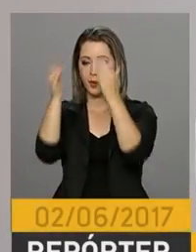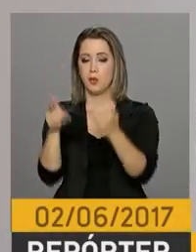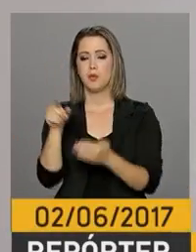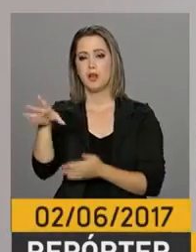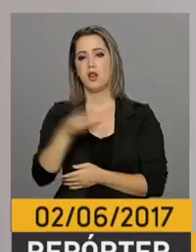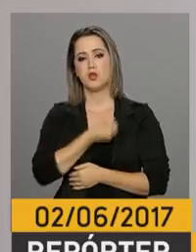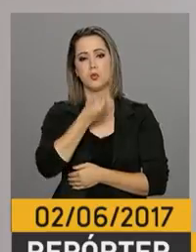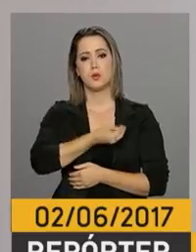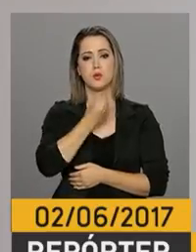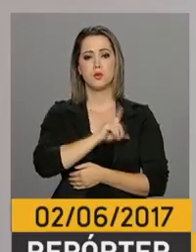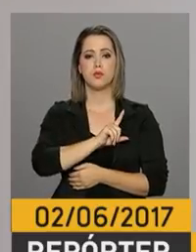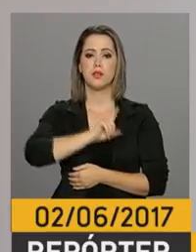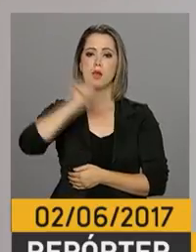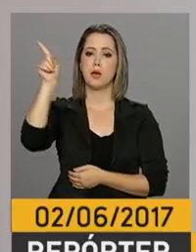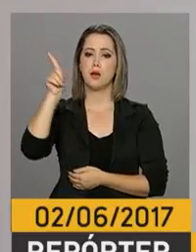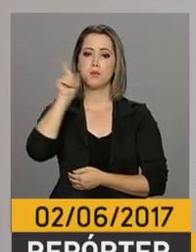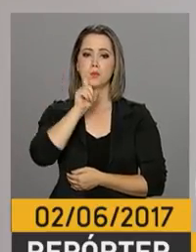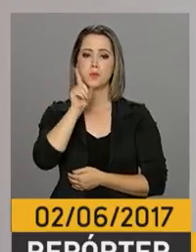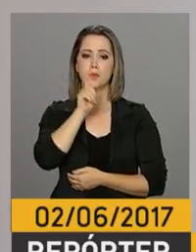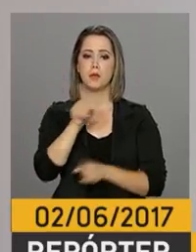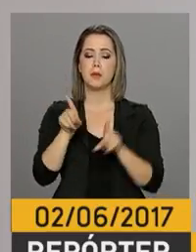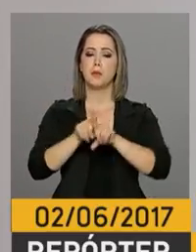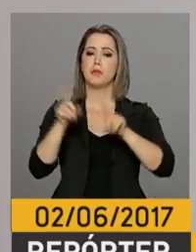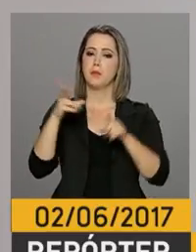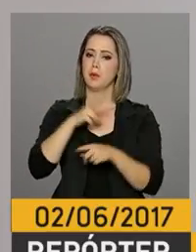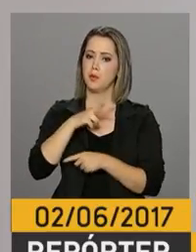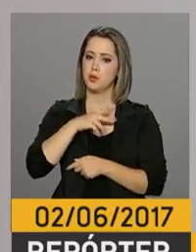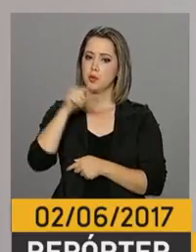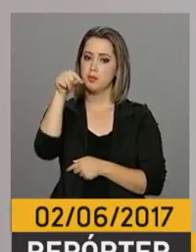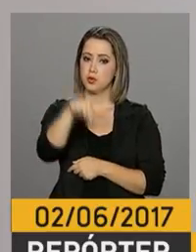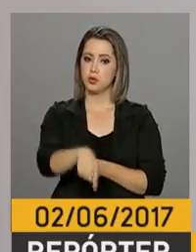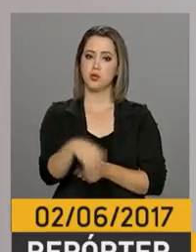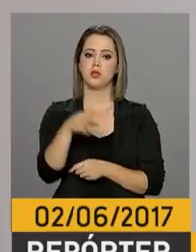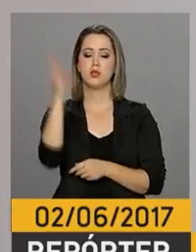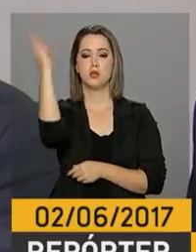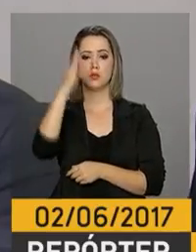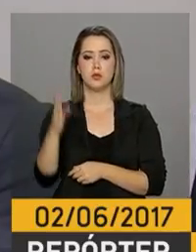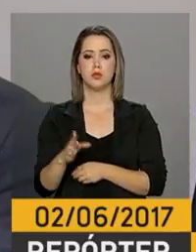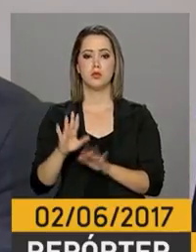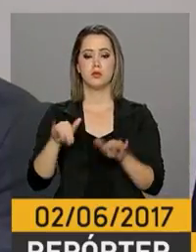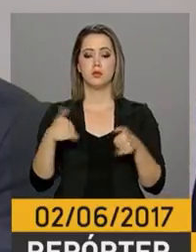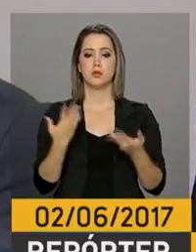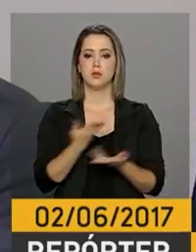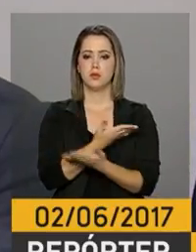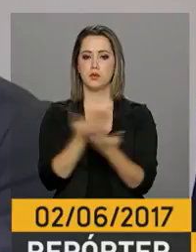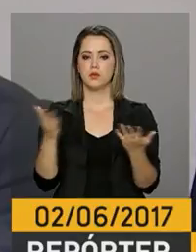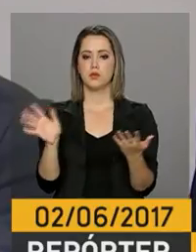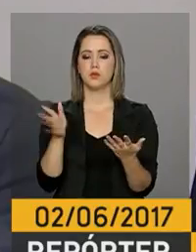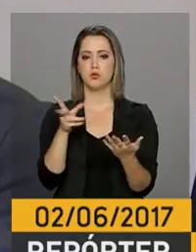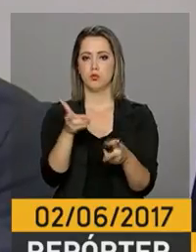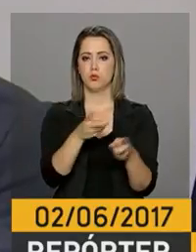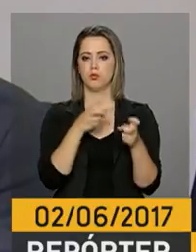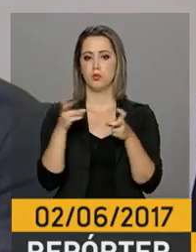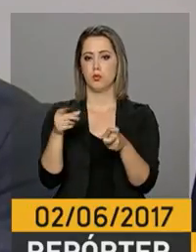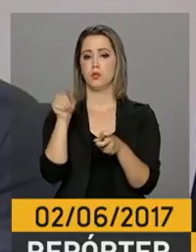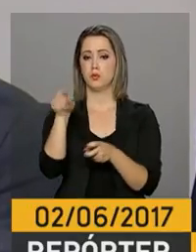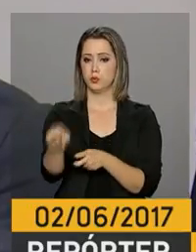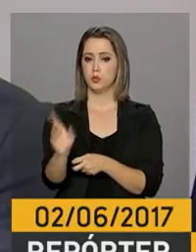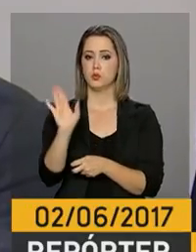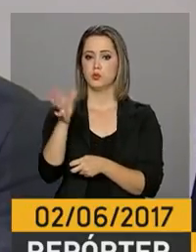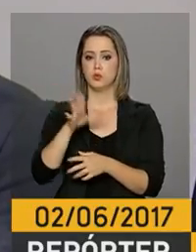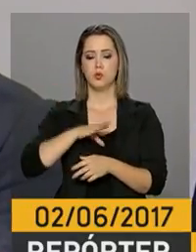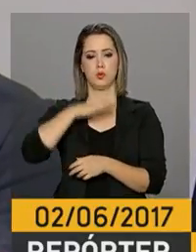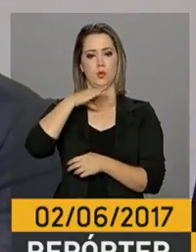vida lá nos estados unidos mas particularmente aqui no brasil na qual puderam perceber se há muito se